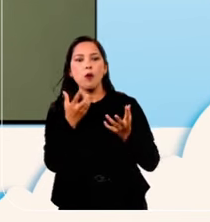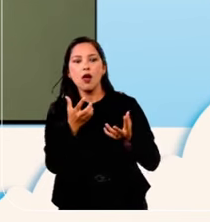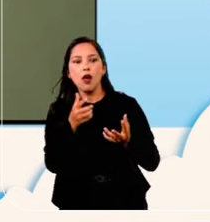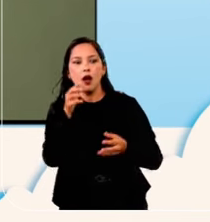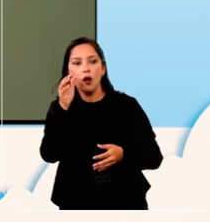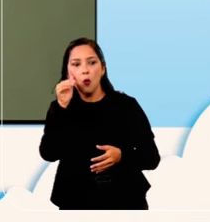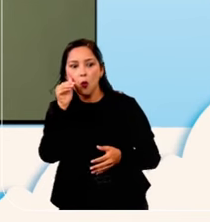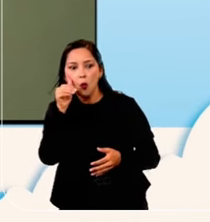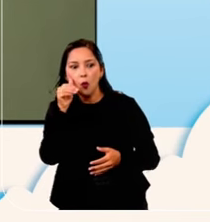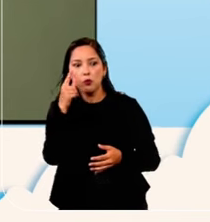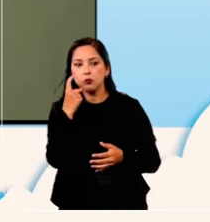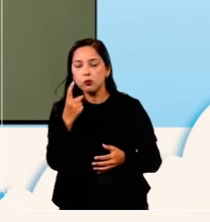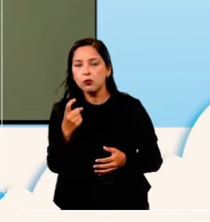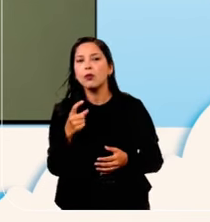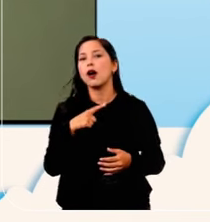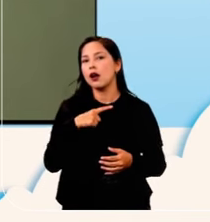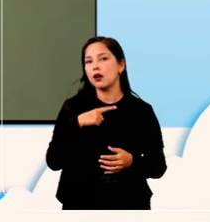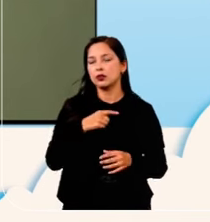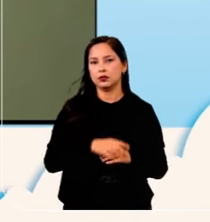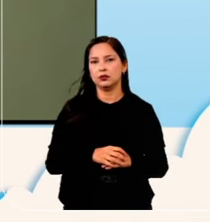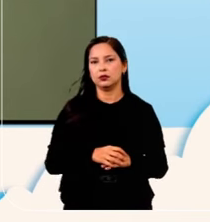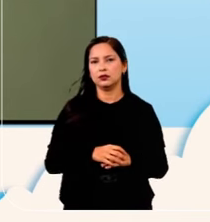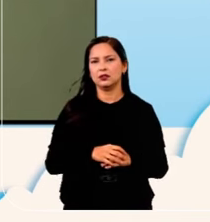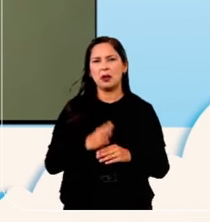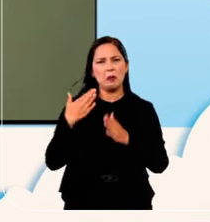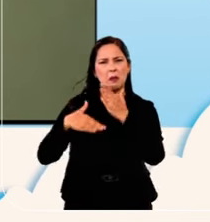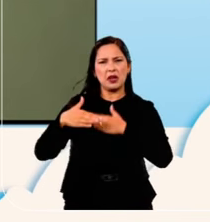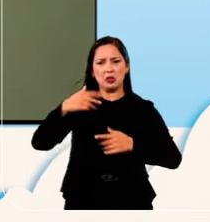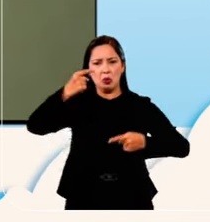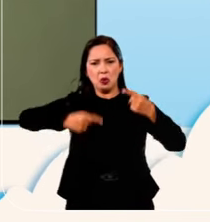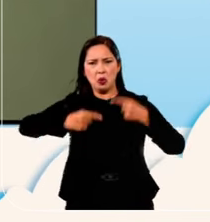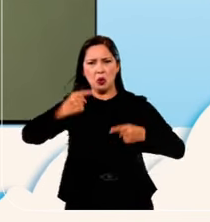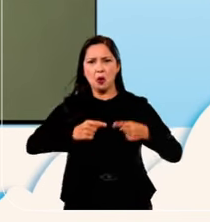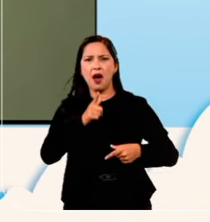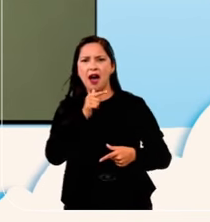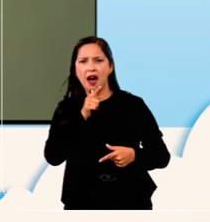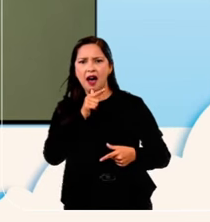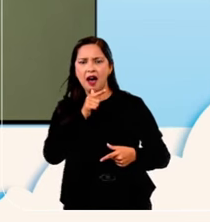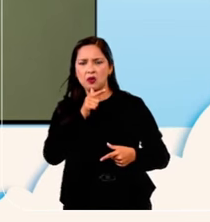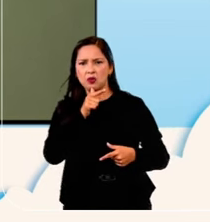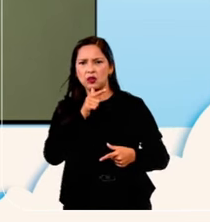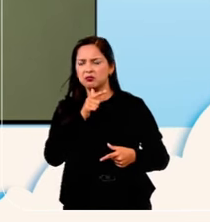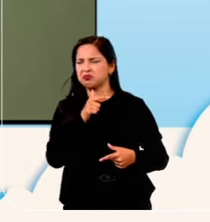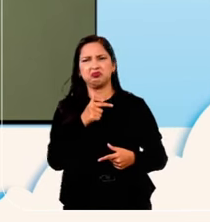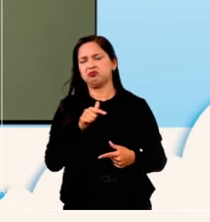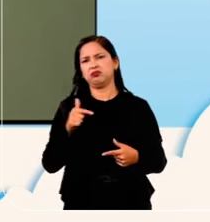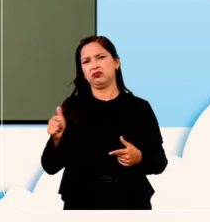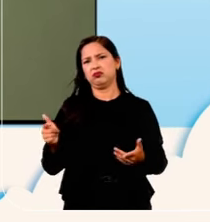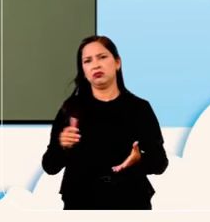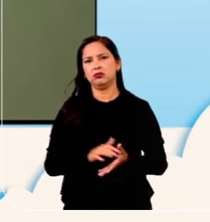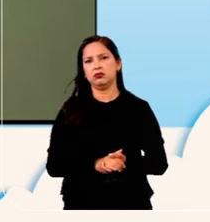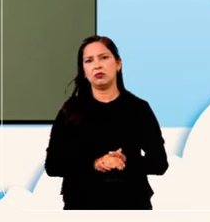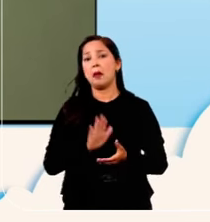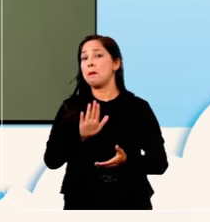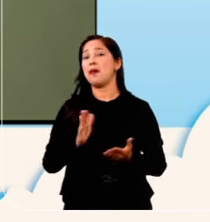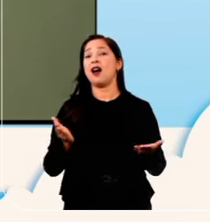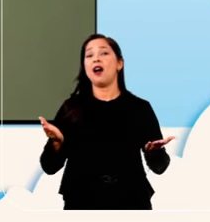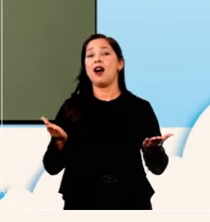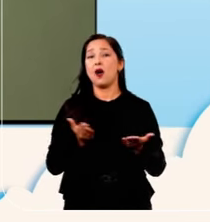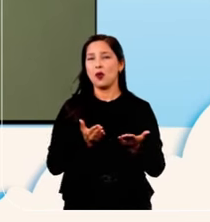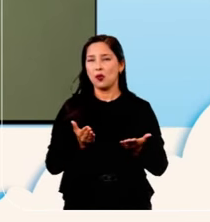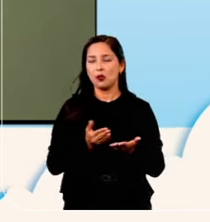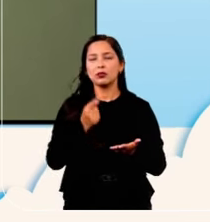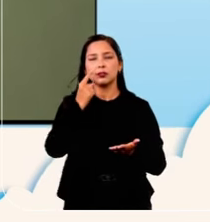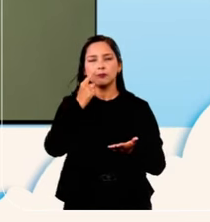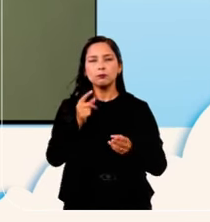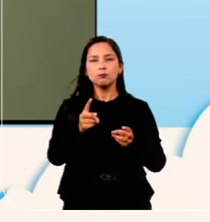Nós não tínhamos disputa por água no Brasil Hoje nós corremos o risco, como já vimos